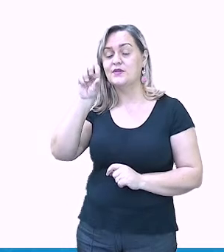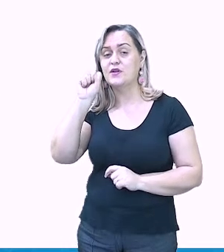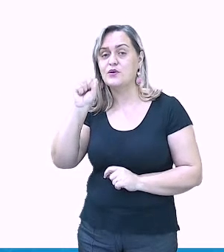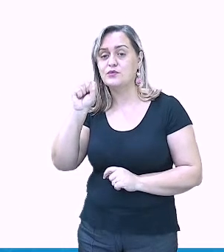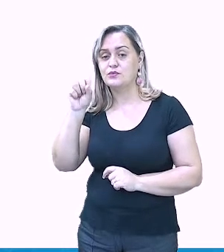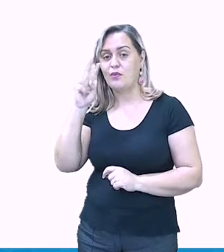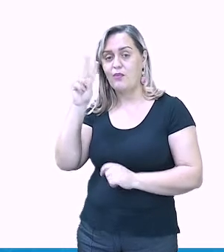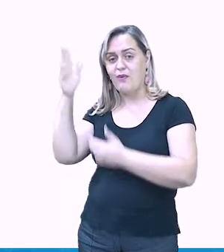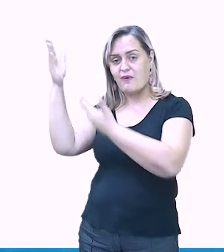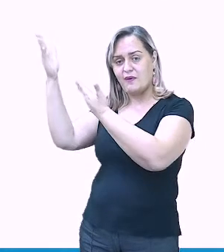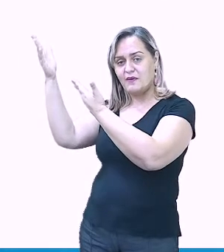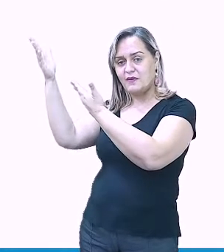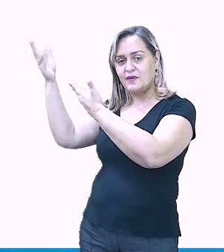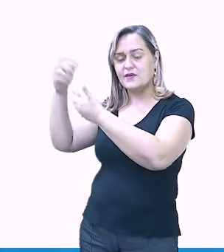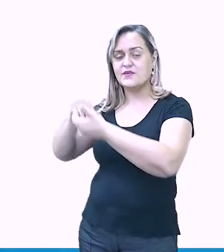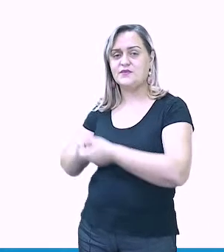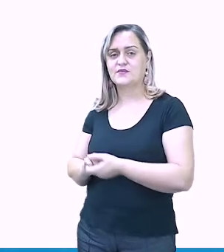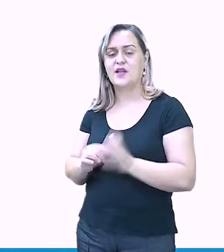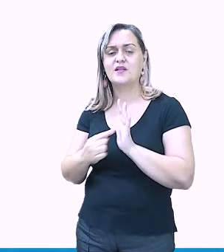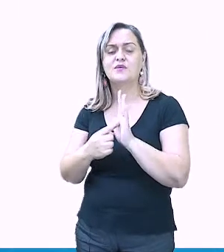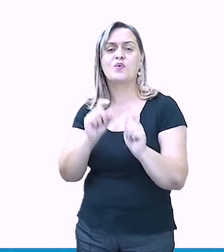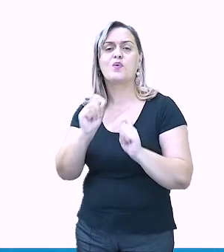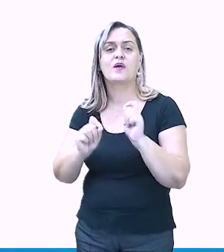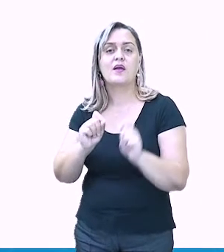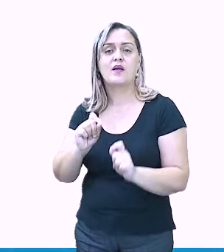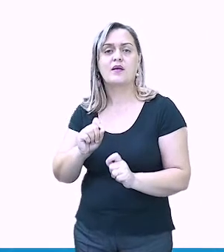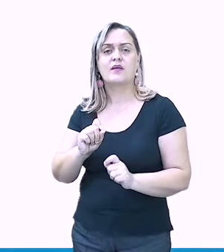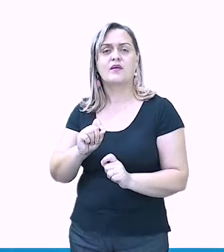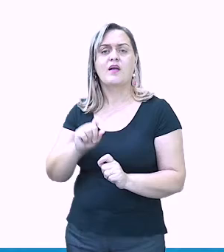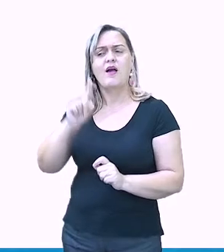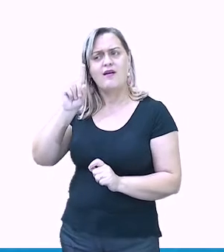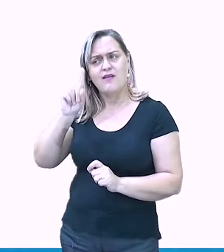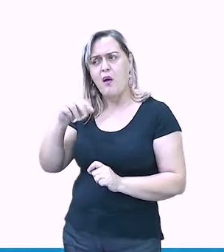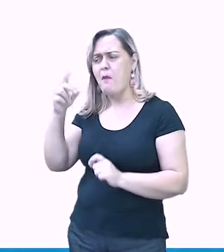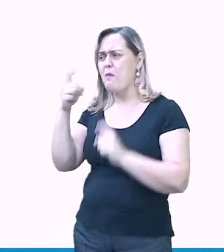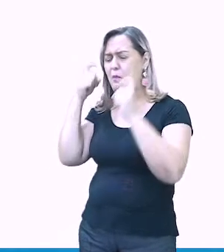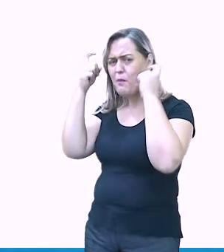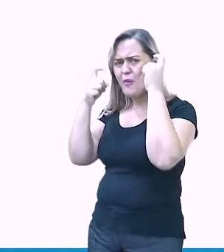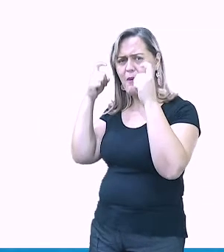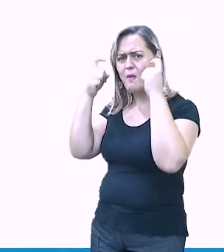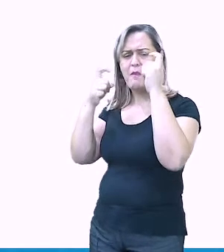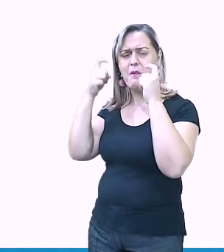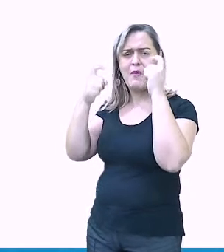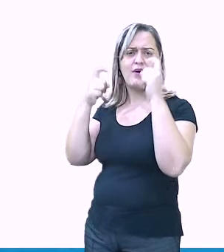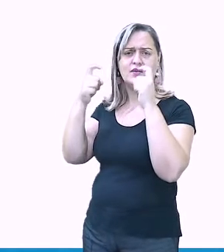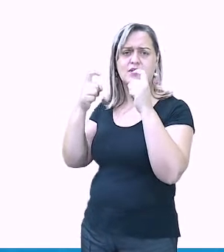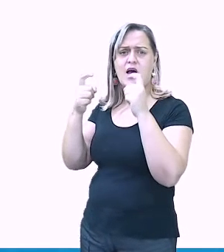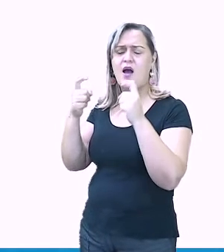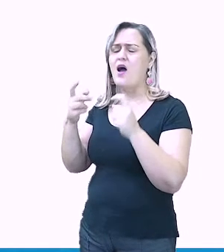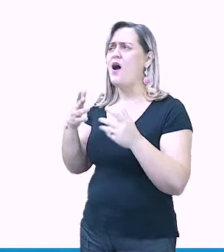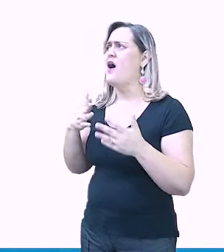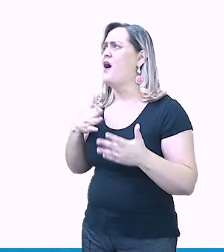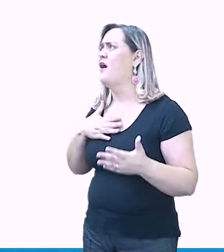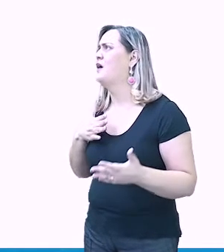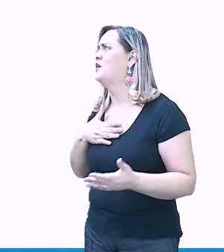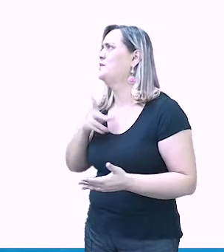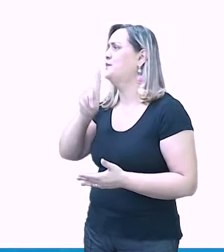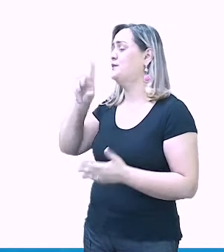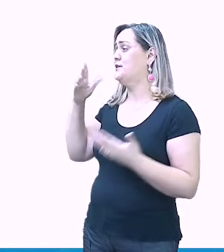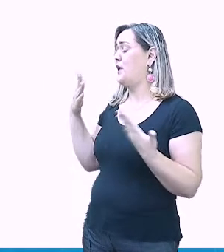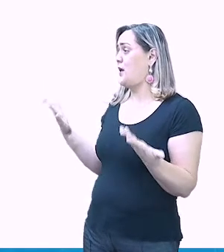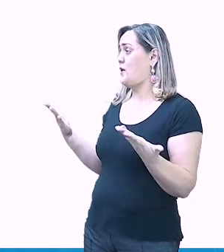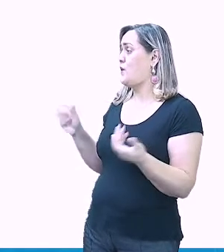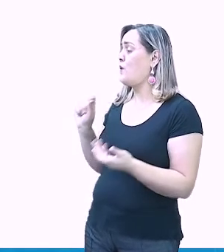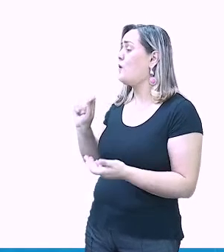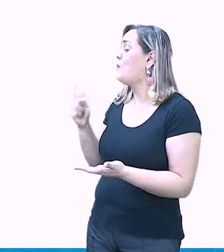Ou seja, então ela utiliza dessa expressão, ai meu Deus, para demonstrar que ela, querendo ou não, ela estava